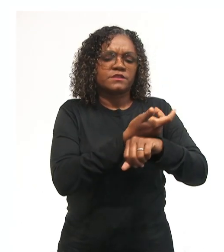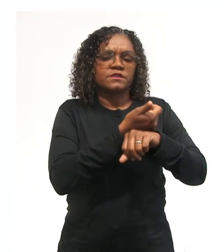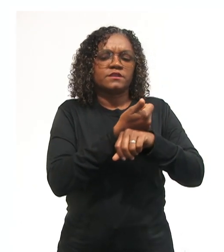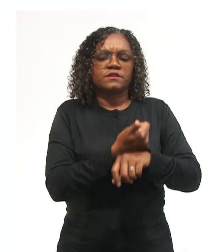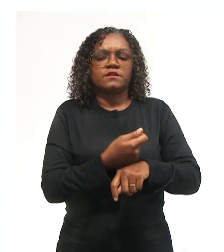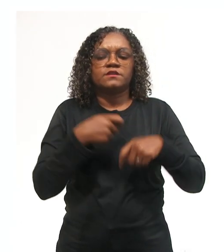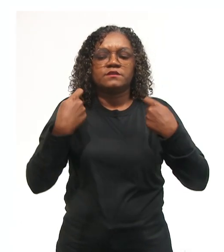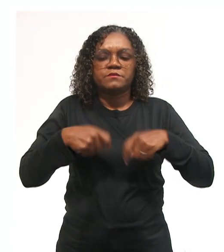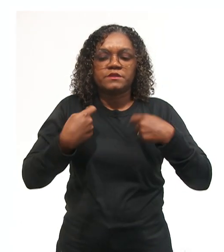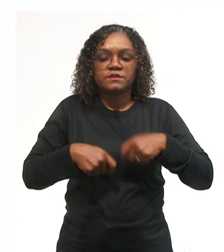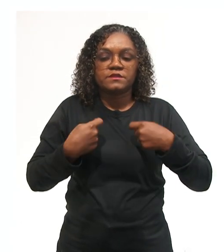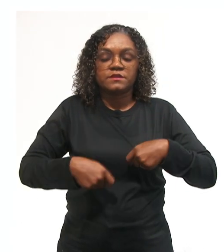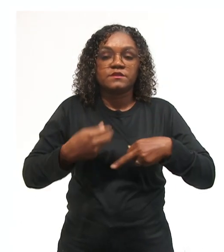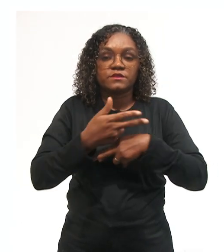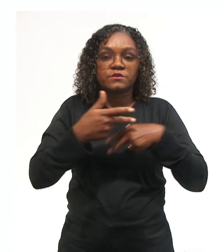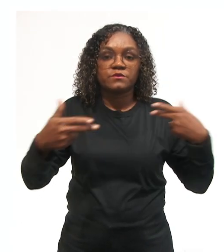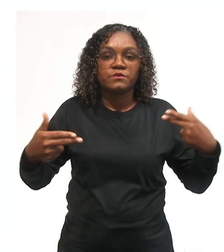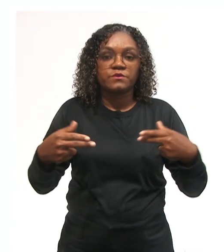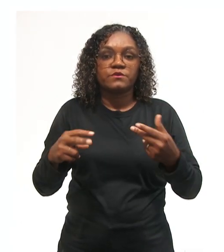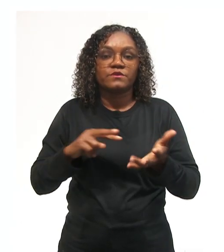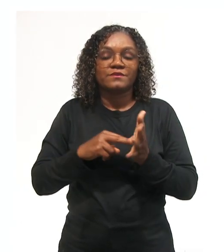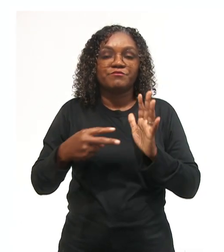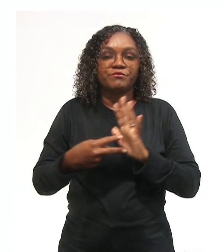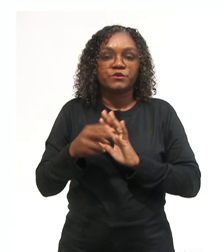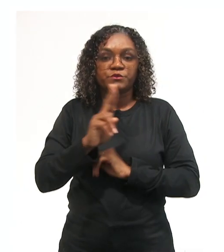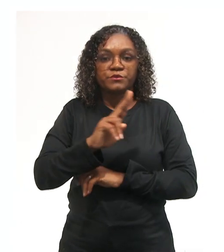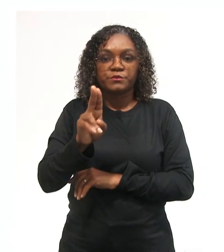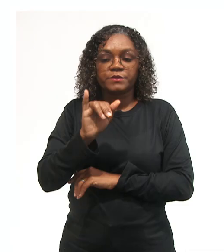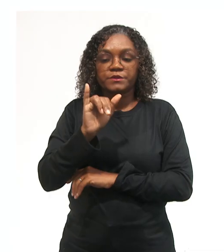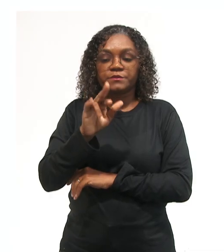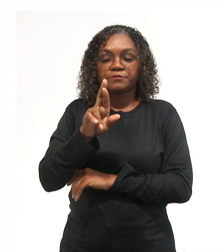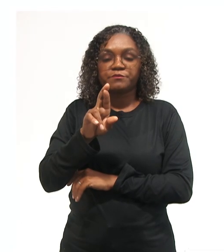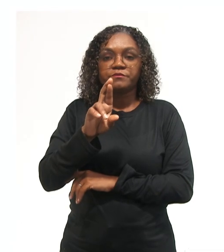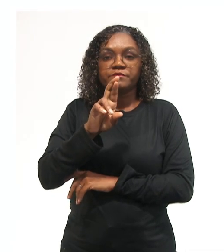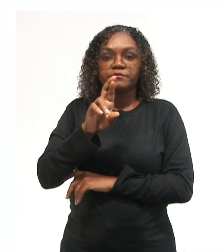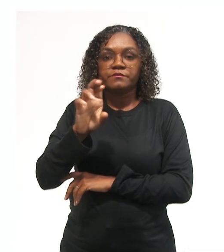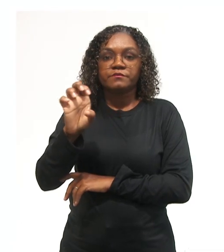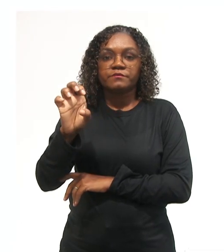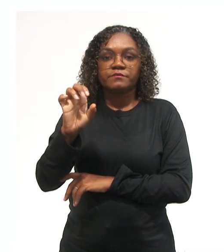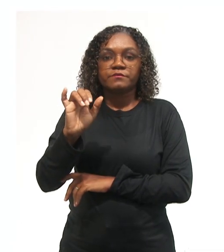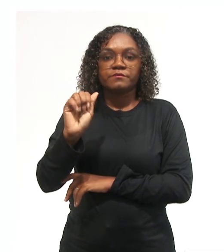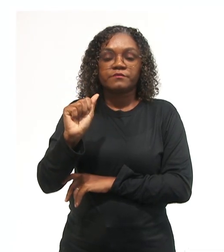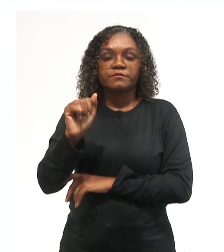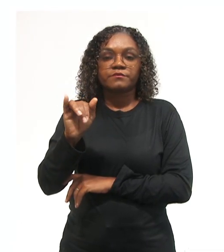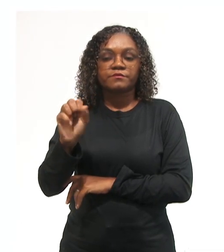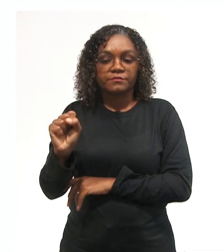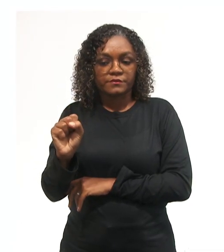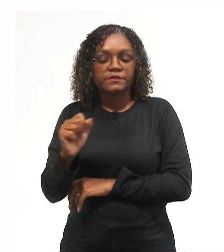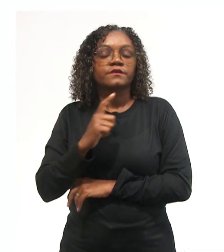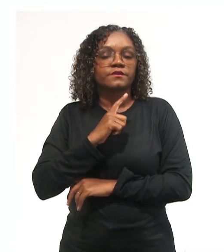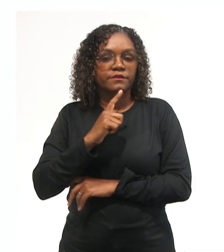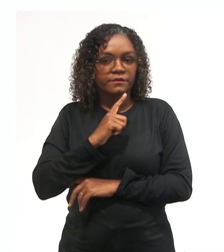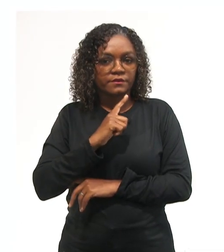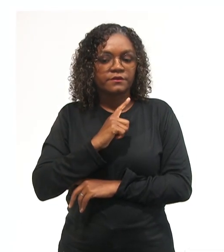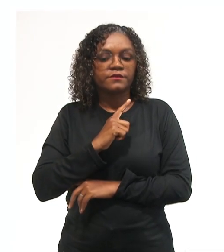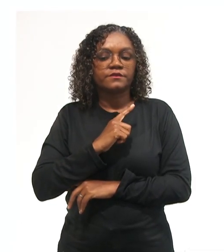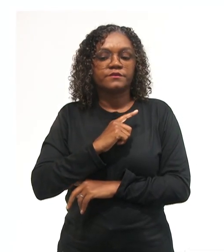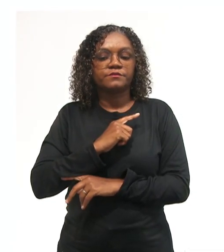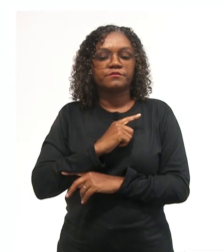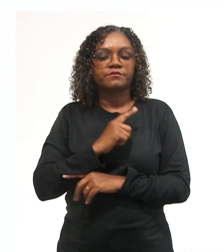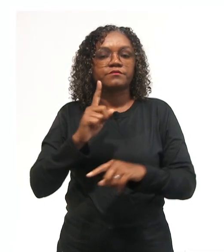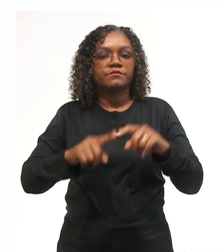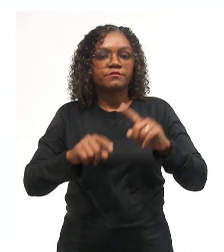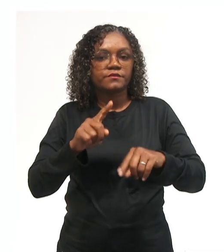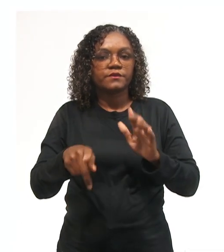consideradas irreais. Eu trago apenas alguns exemplos aqui, no nosso material de leitura vocês vão ver que tem muitas outras